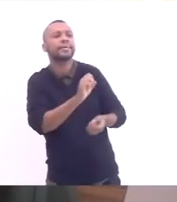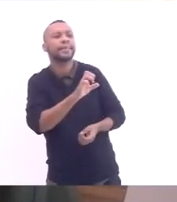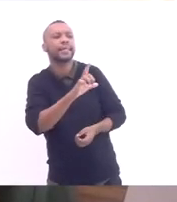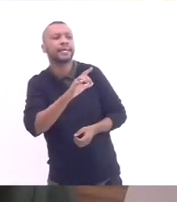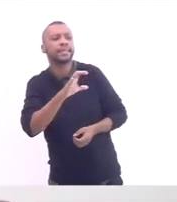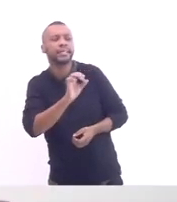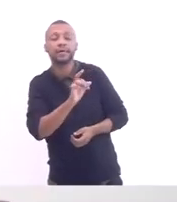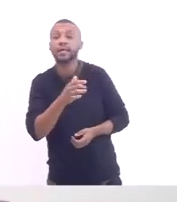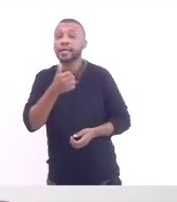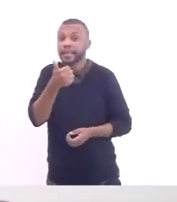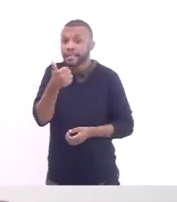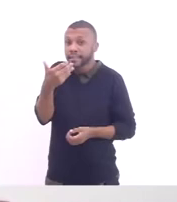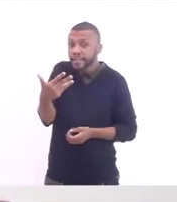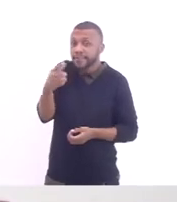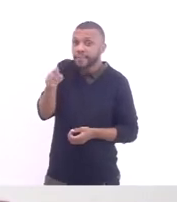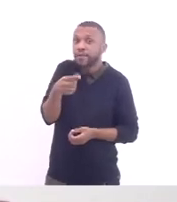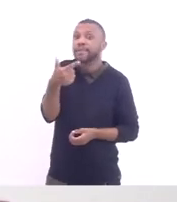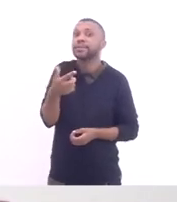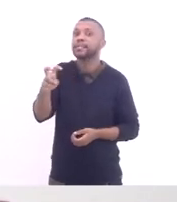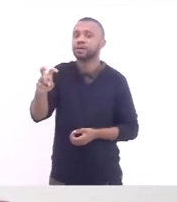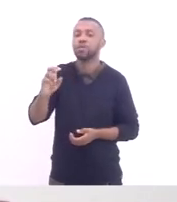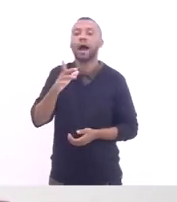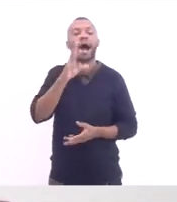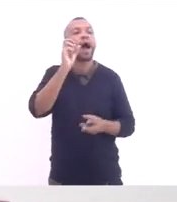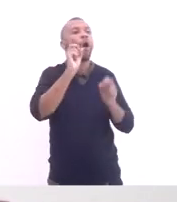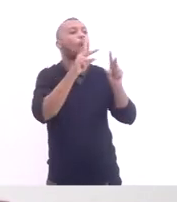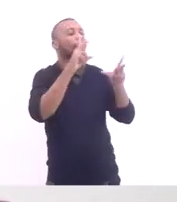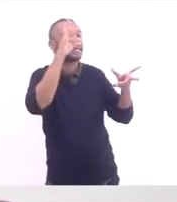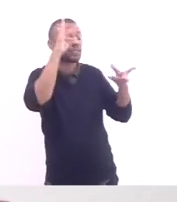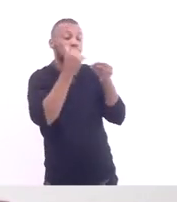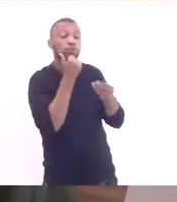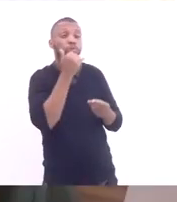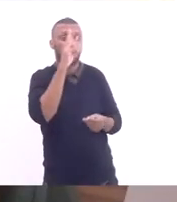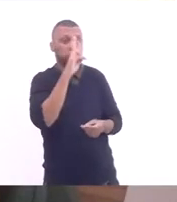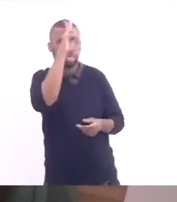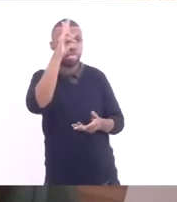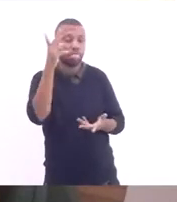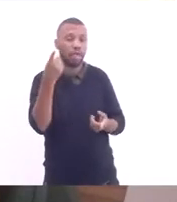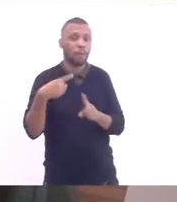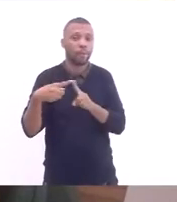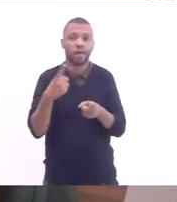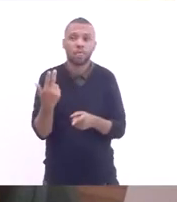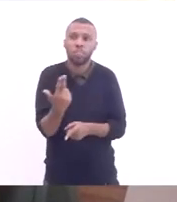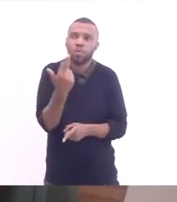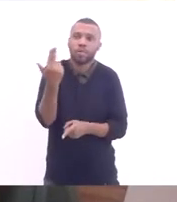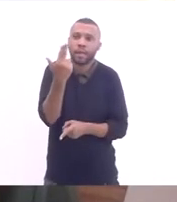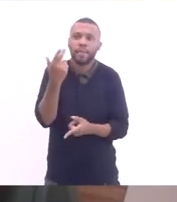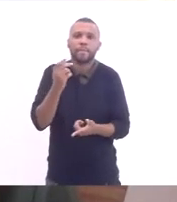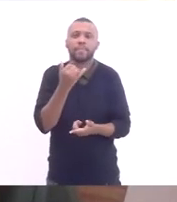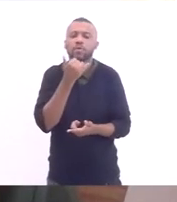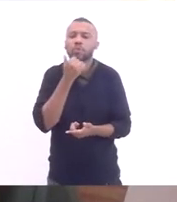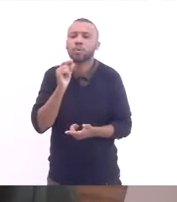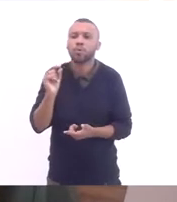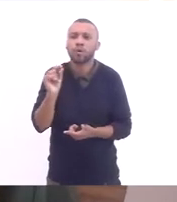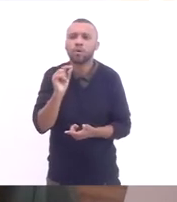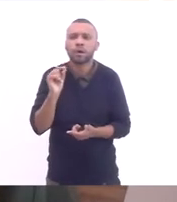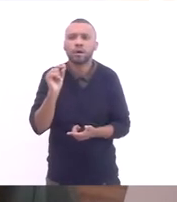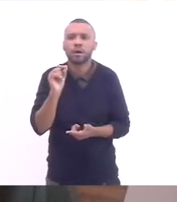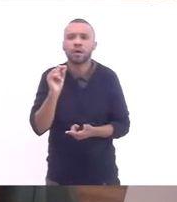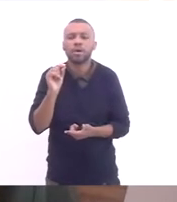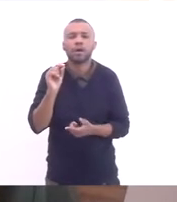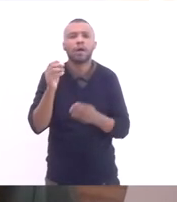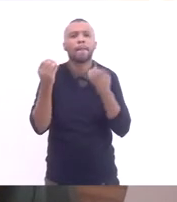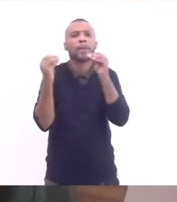quanto? 13,25%. Ah, tá, porque não dá para entrar os números aqui, que ela